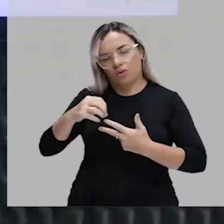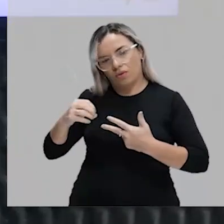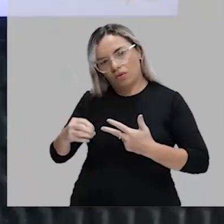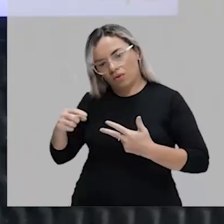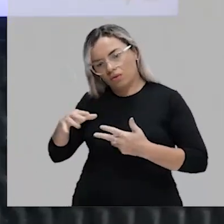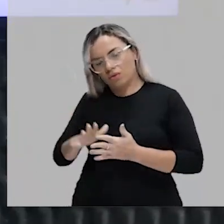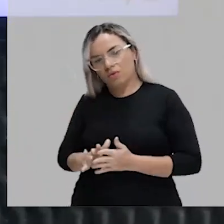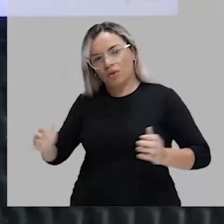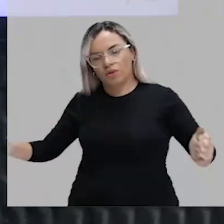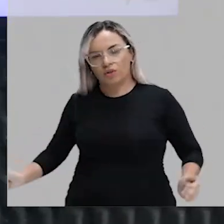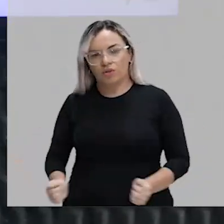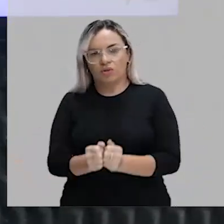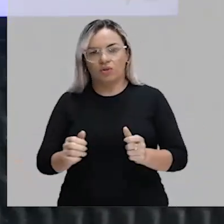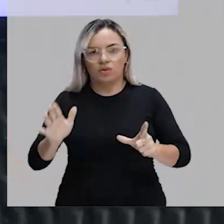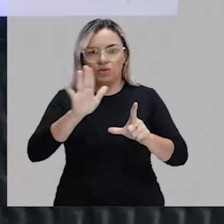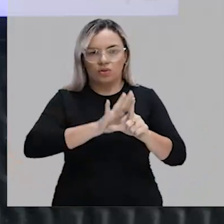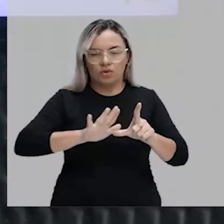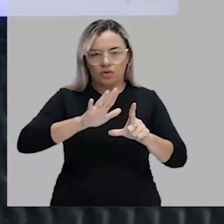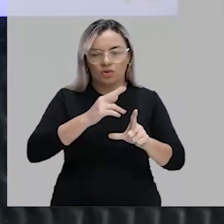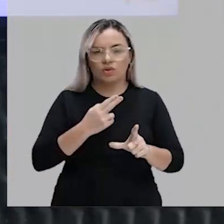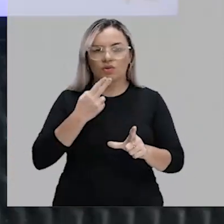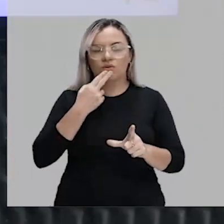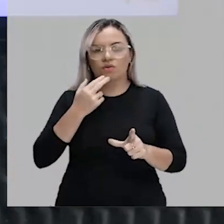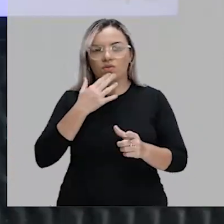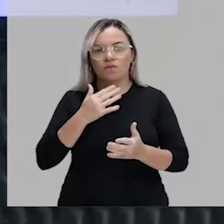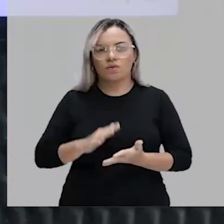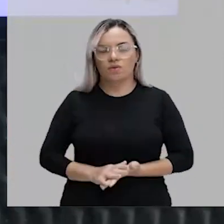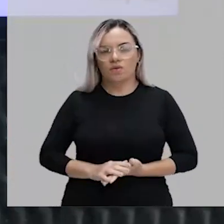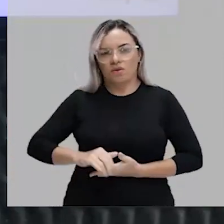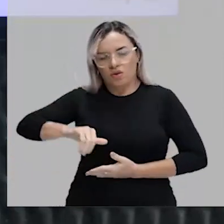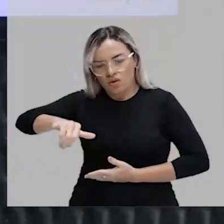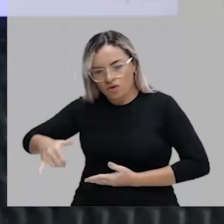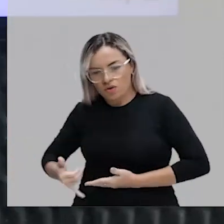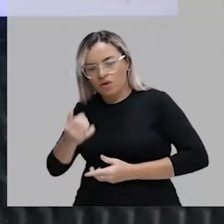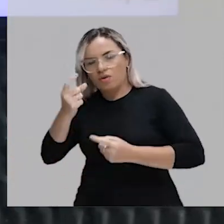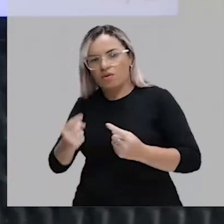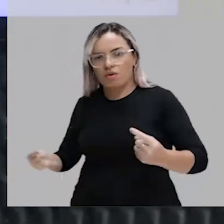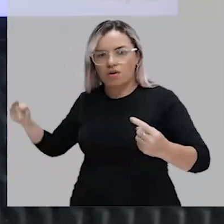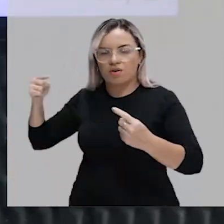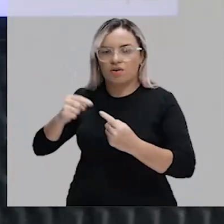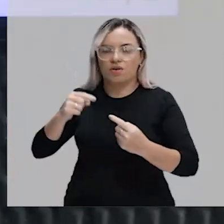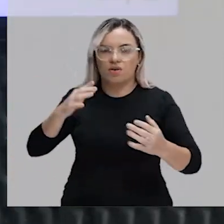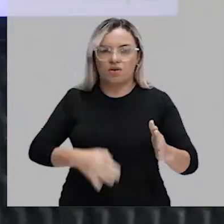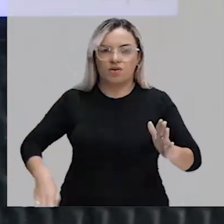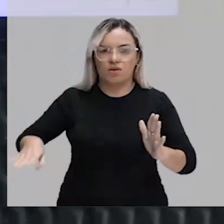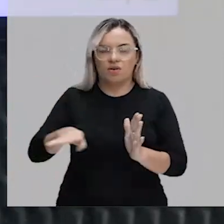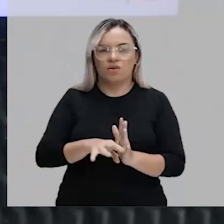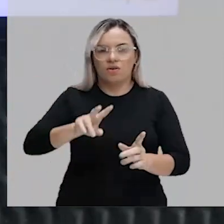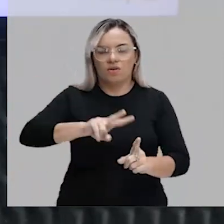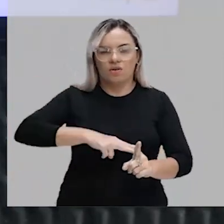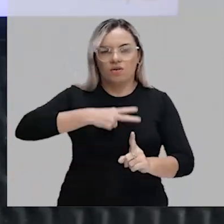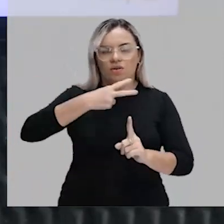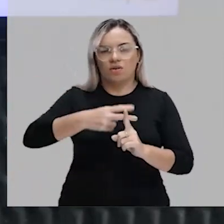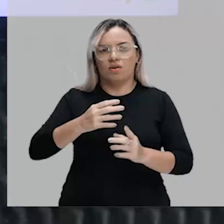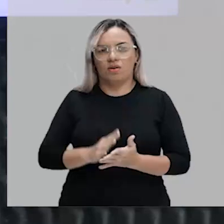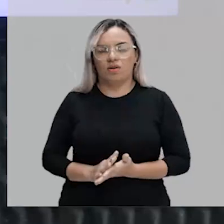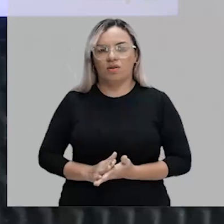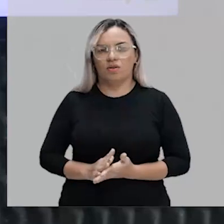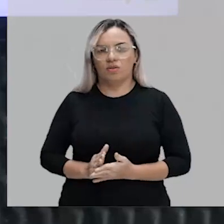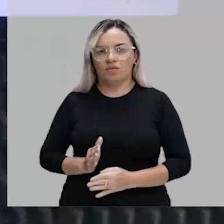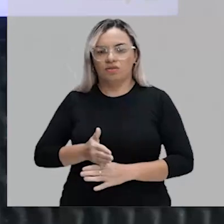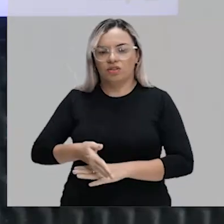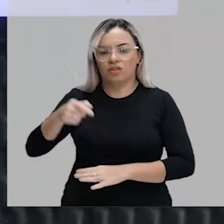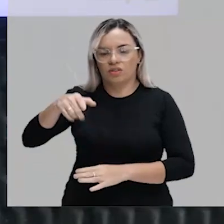aqui na plataforma, tua chance de conseguir o teu objetivo triplica, tá certo? Quer saber a